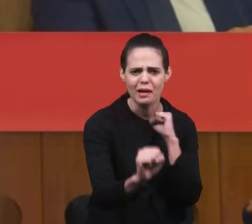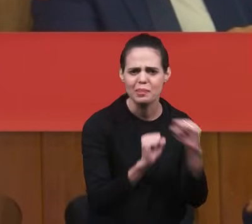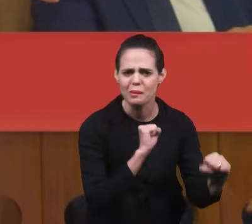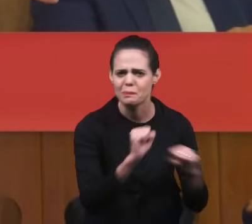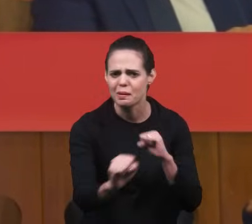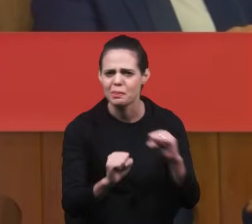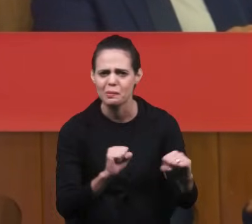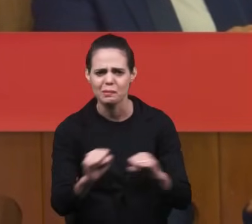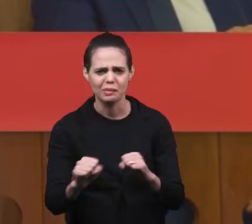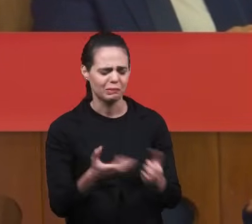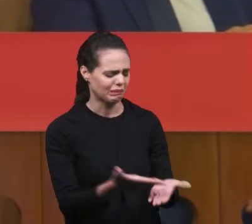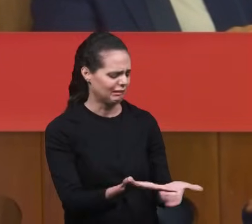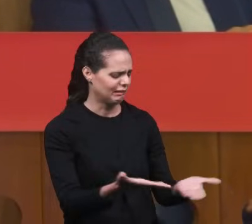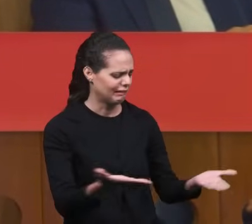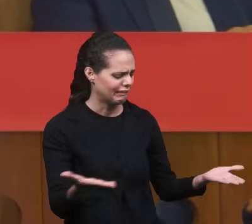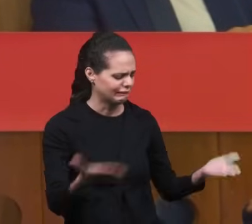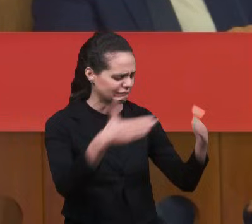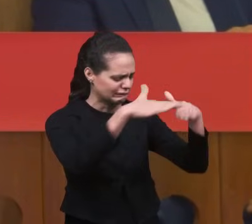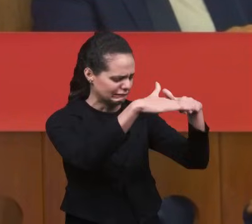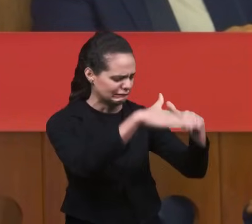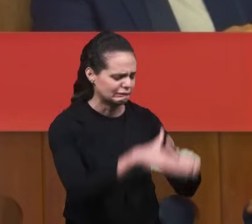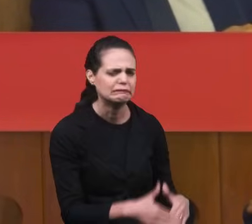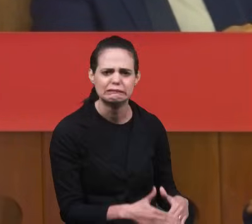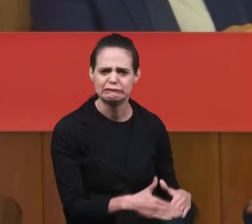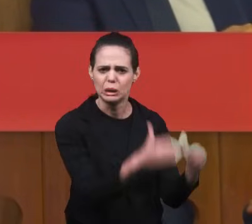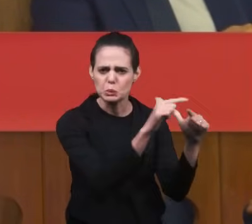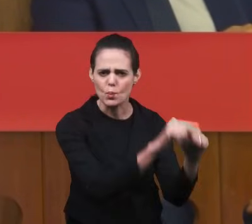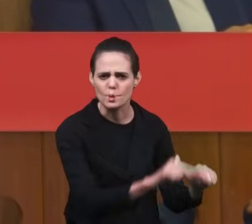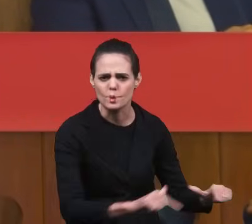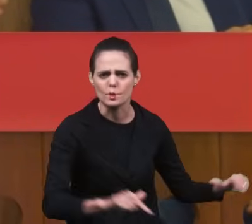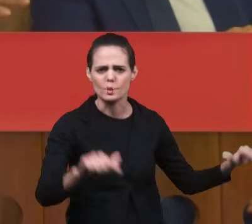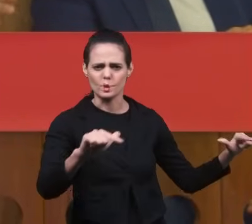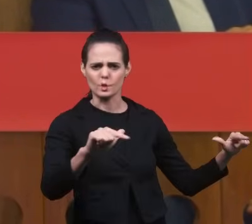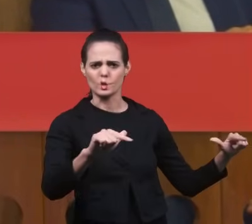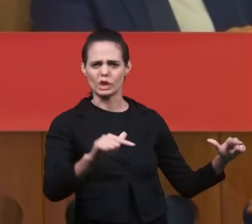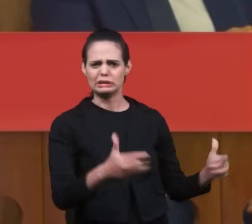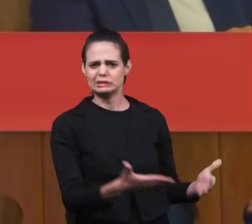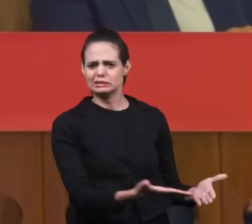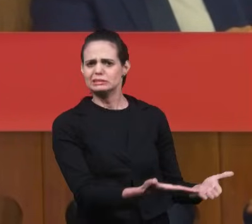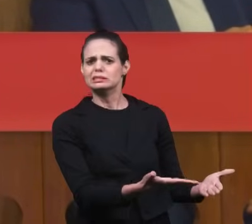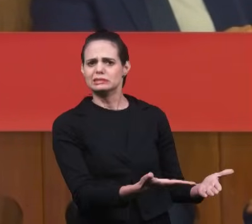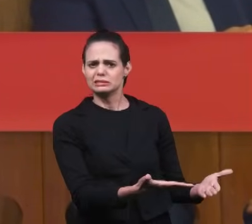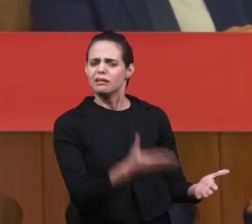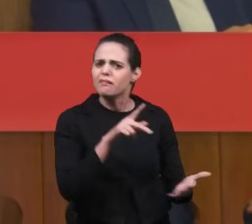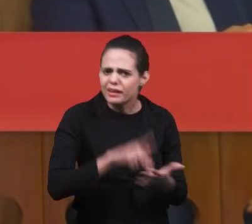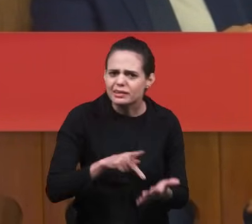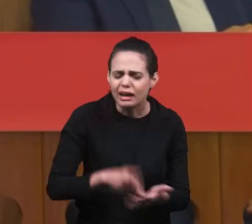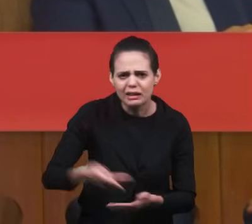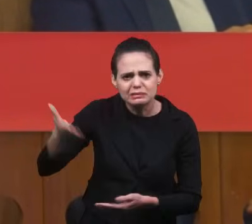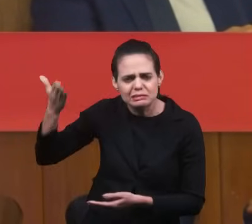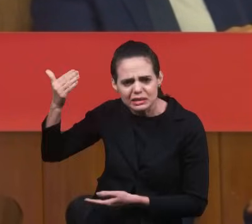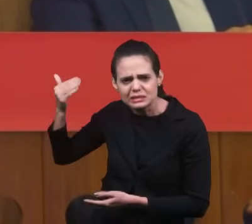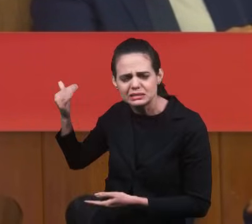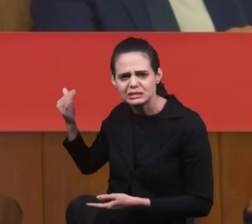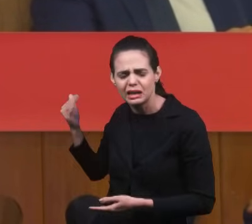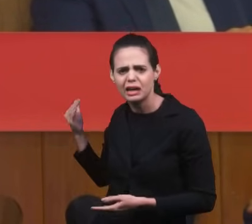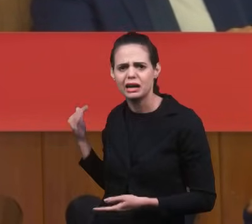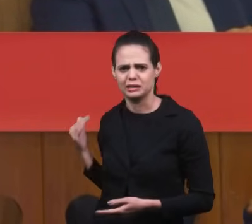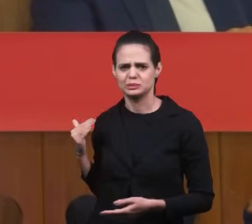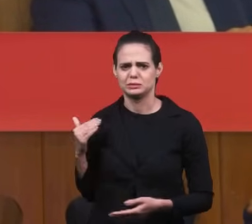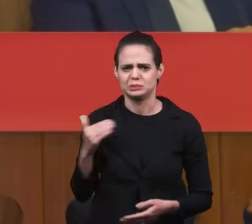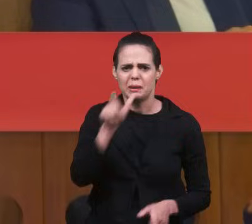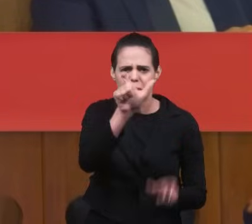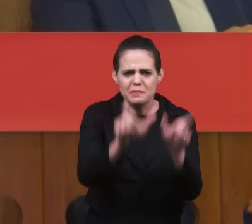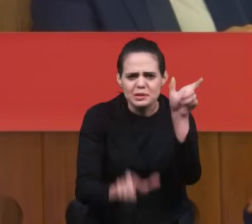desse povo jazerão como esterco na rua. Isso aconteceu, os cadáveres eram esterco. E